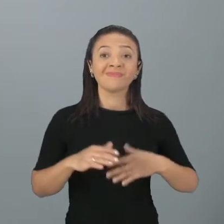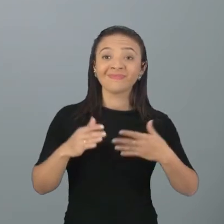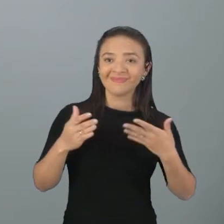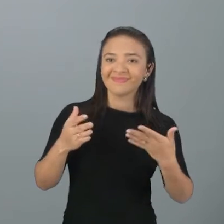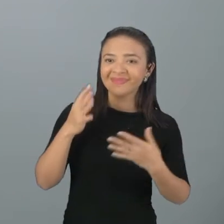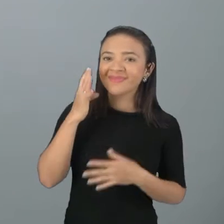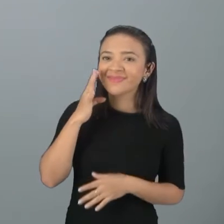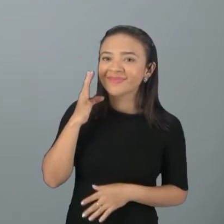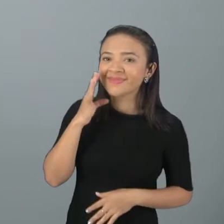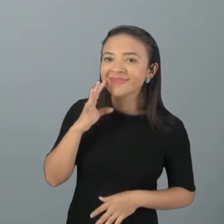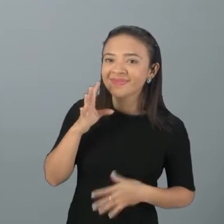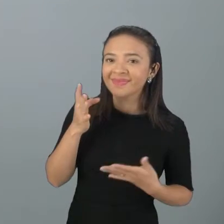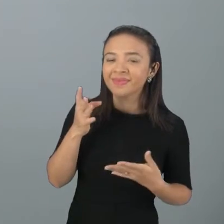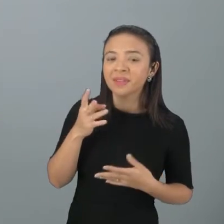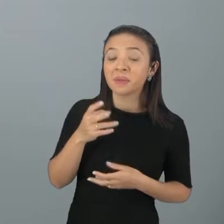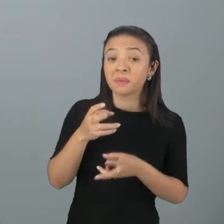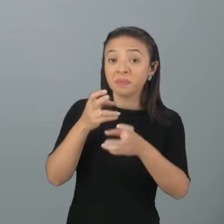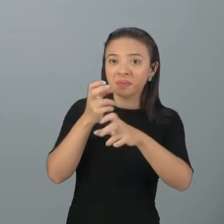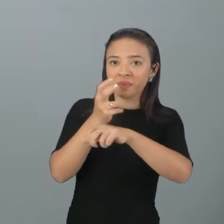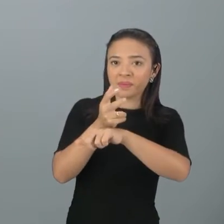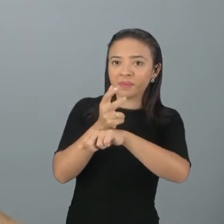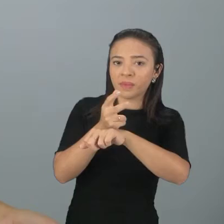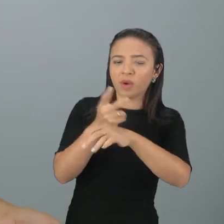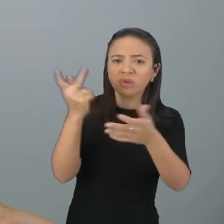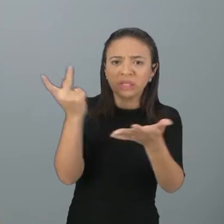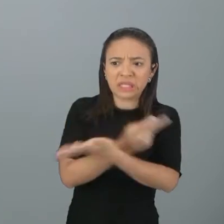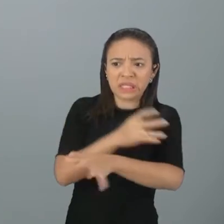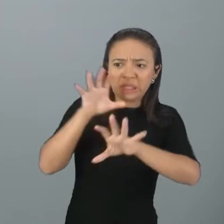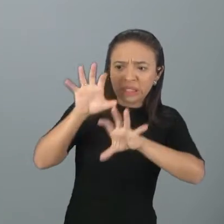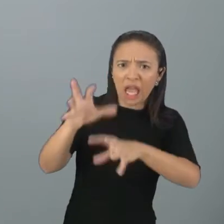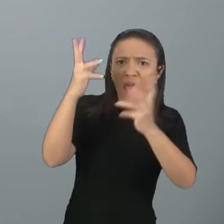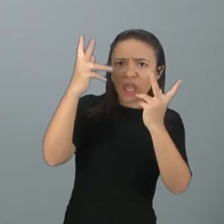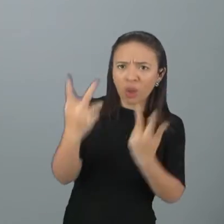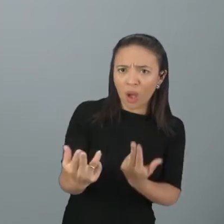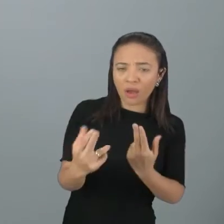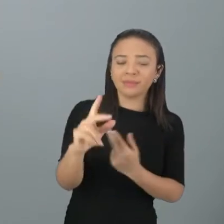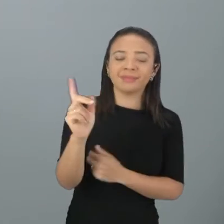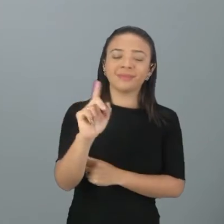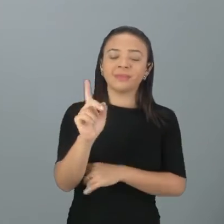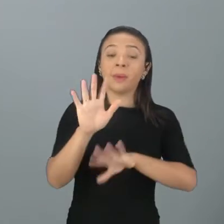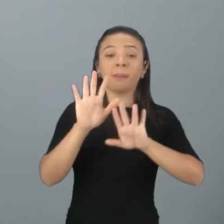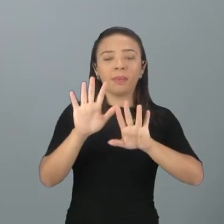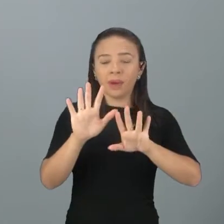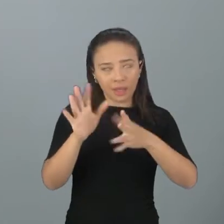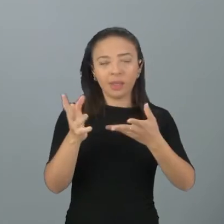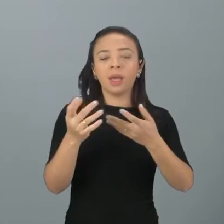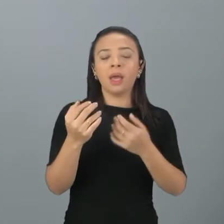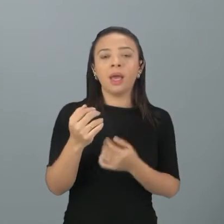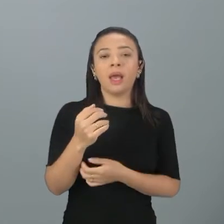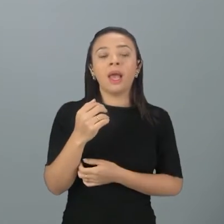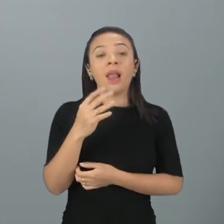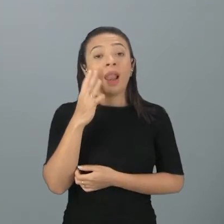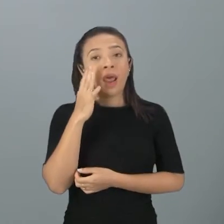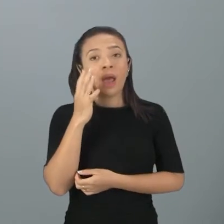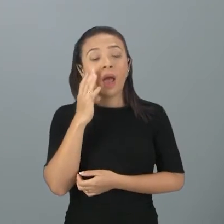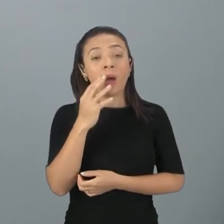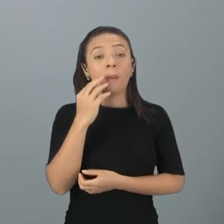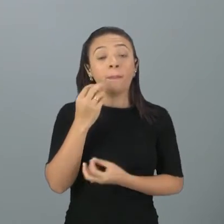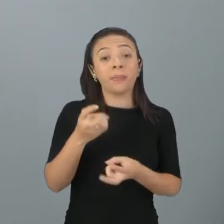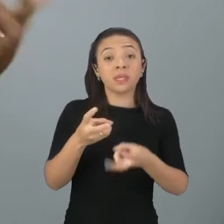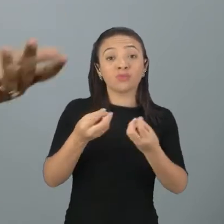Então, legal, né? A gente vê nesse vídeo, claro que não aconteceu dessa forma, mas é bem interessante o quanto que o homem ele precisou se